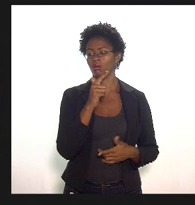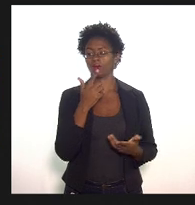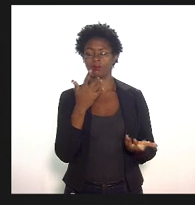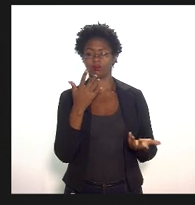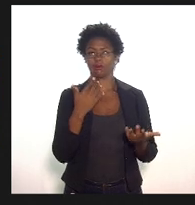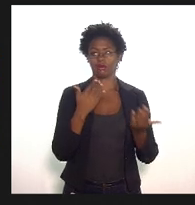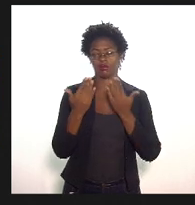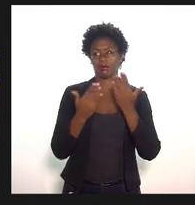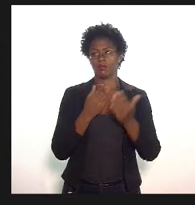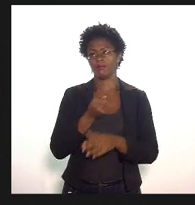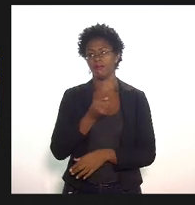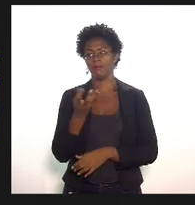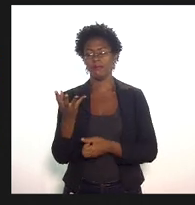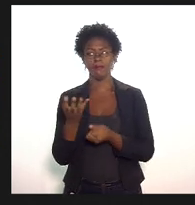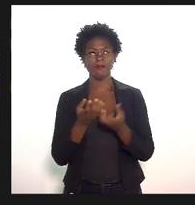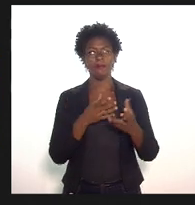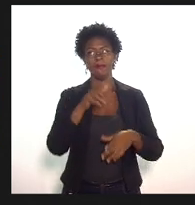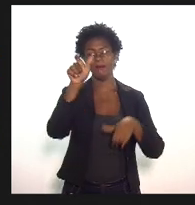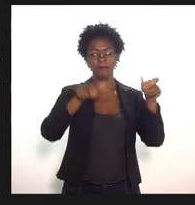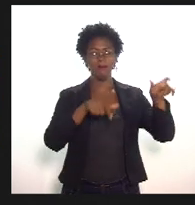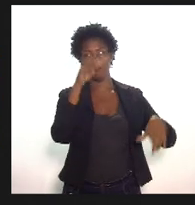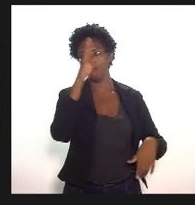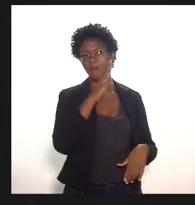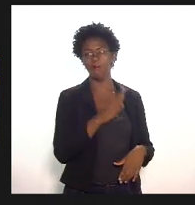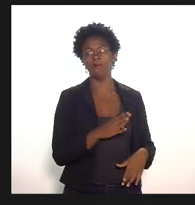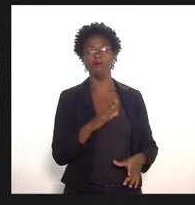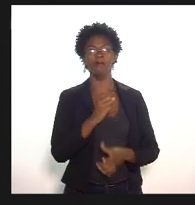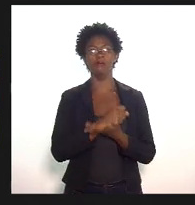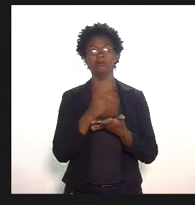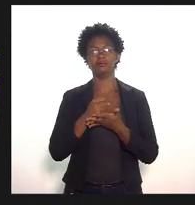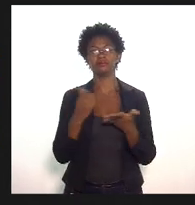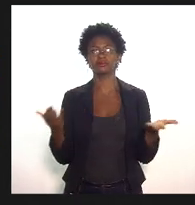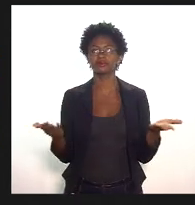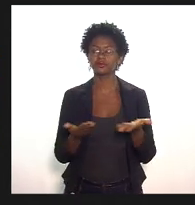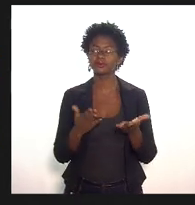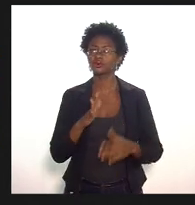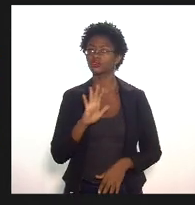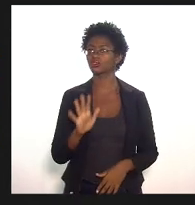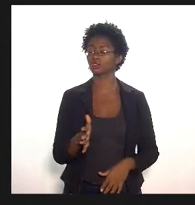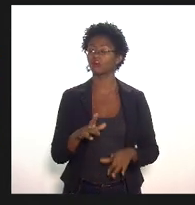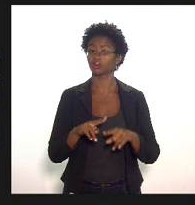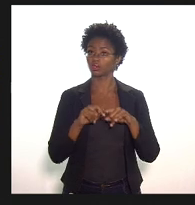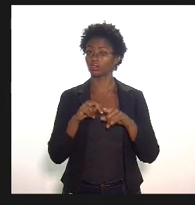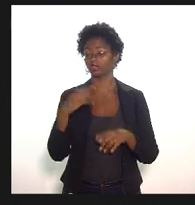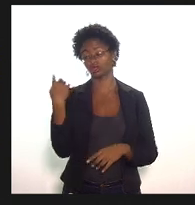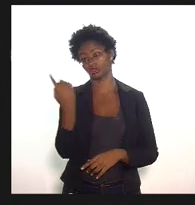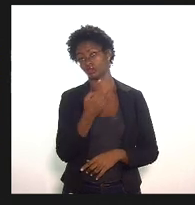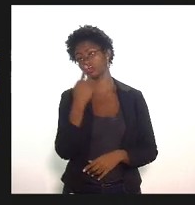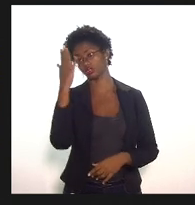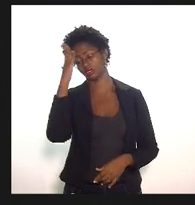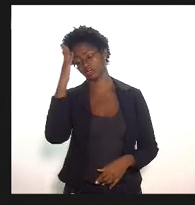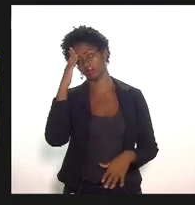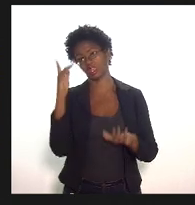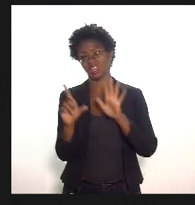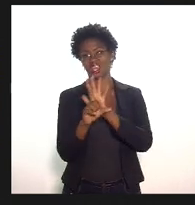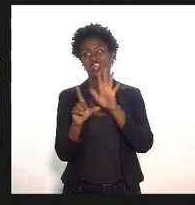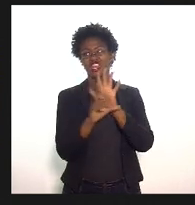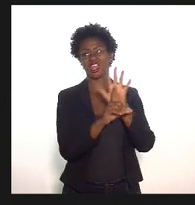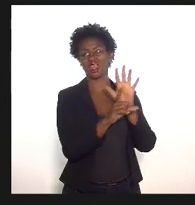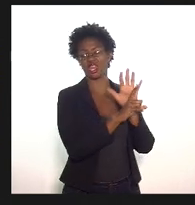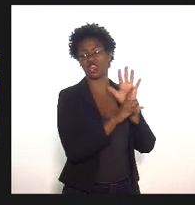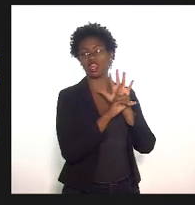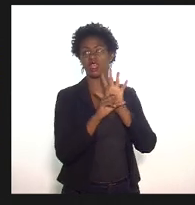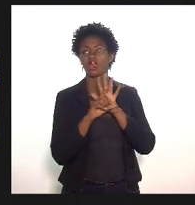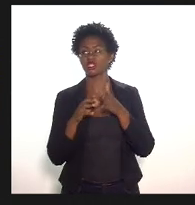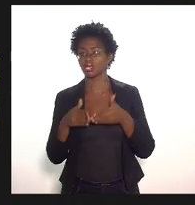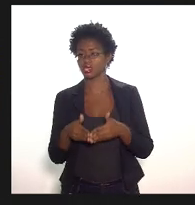ao quantitativo de brasileiros que hoje são contratados, porque a gente sabe da legislação da Marinha, né? A Marinha é